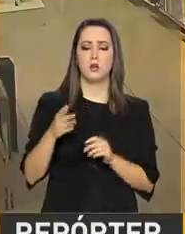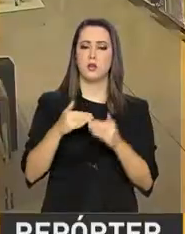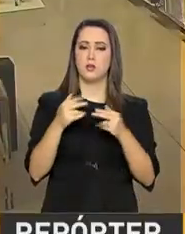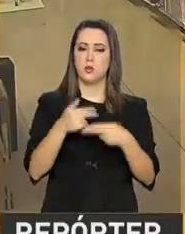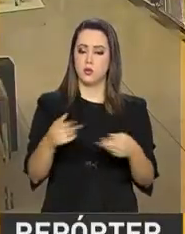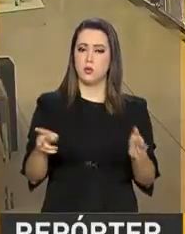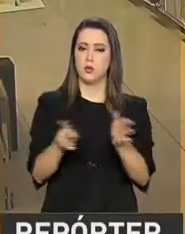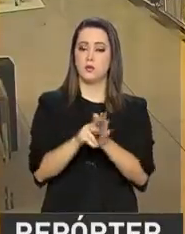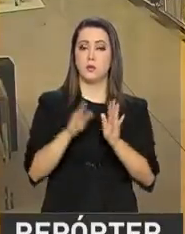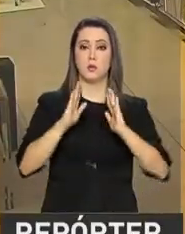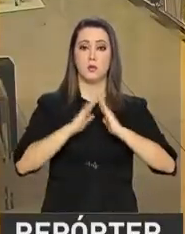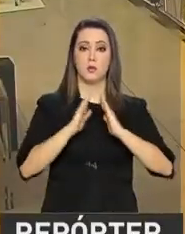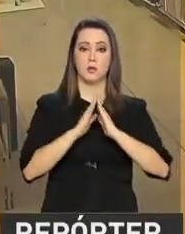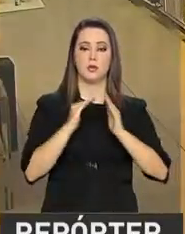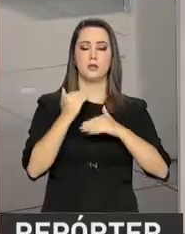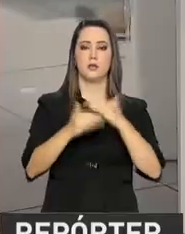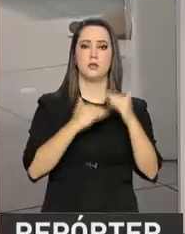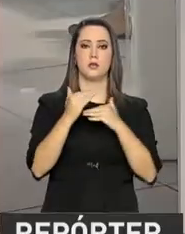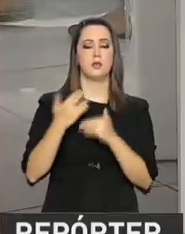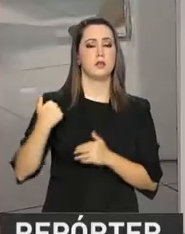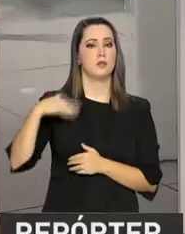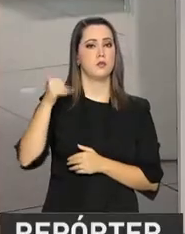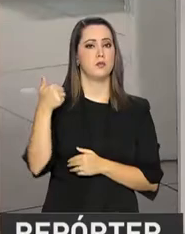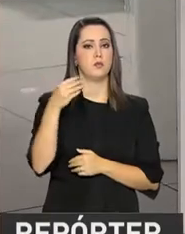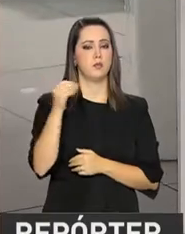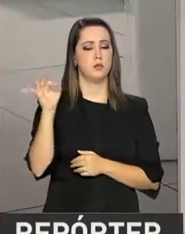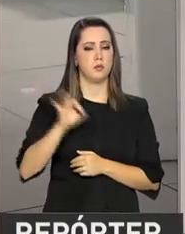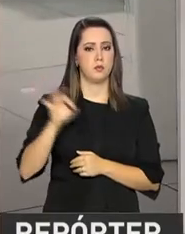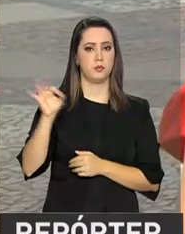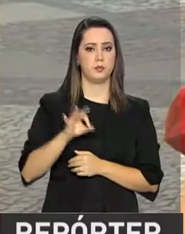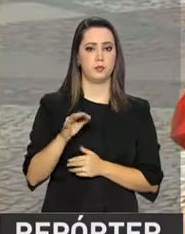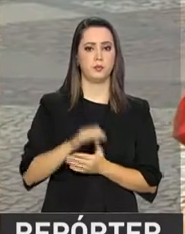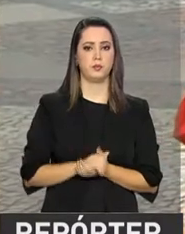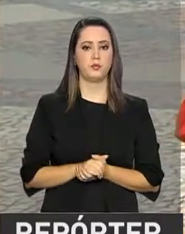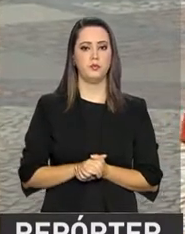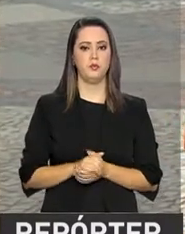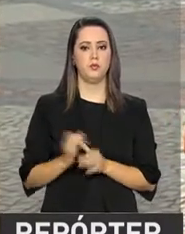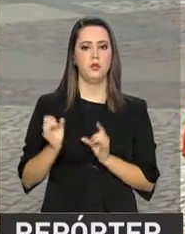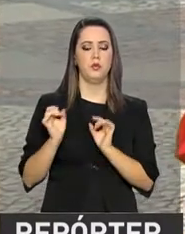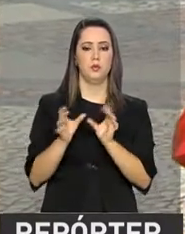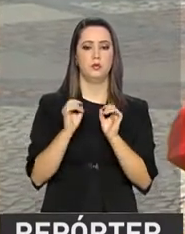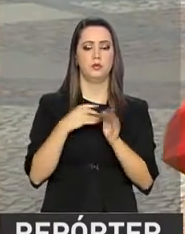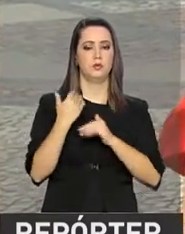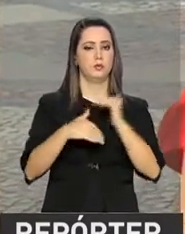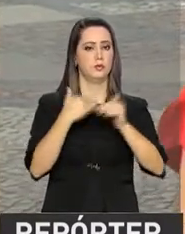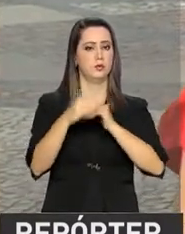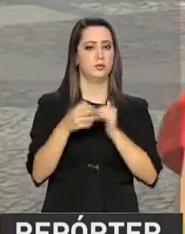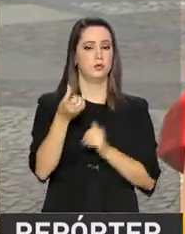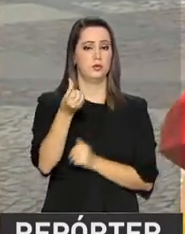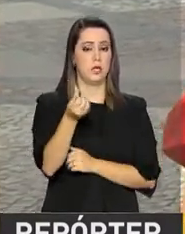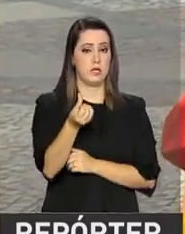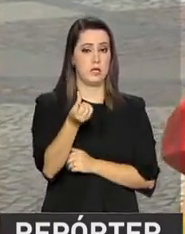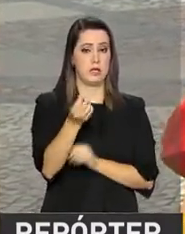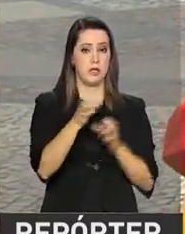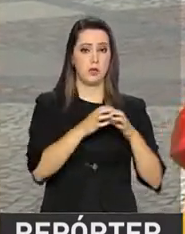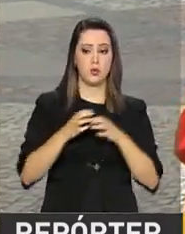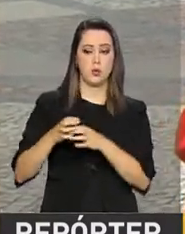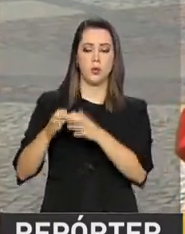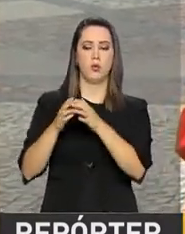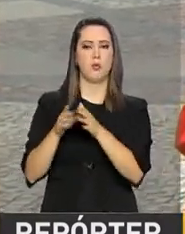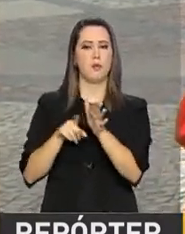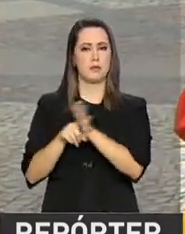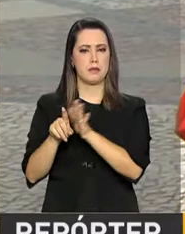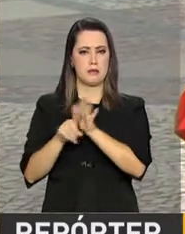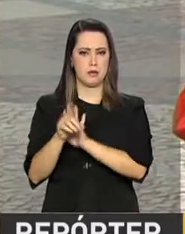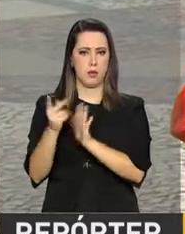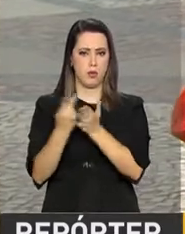e eletrodomésticos que cresceu mais de 10% no período as vendas no comércio avançaram em seis das oito atividades pesquisadas